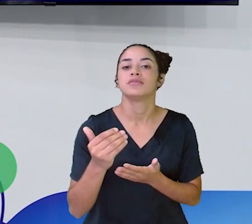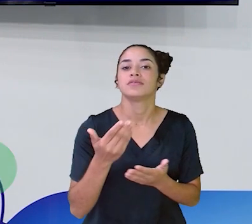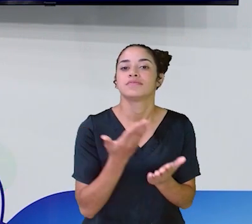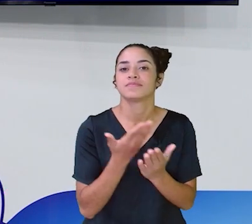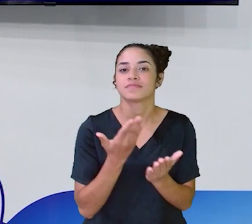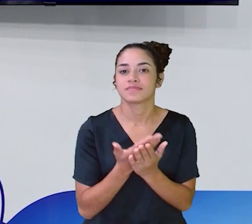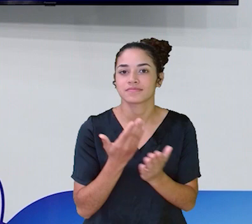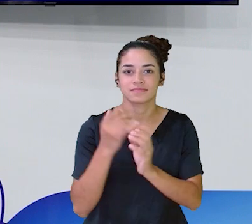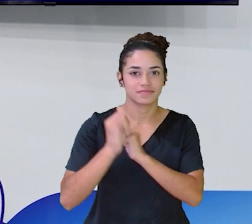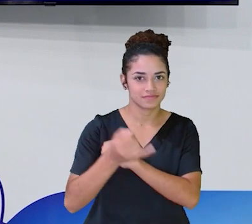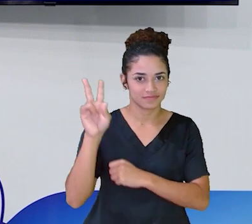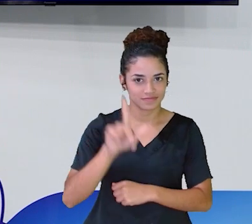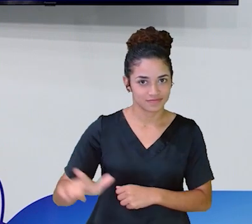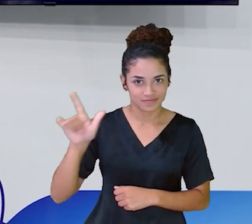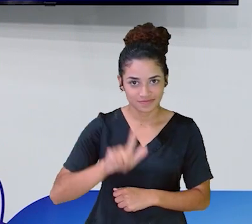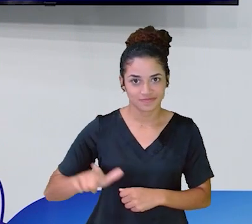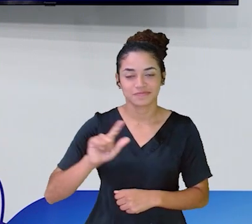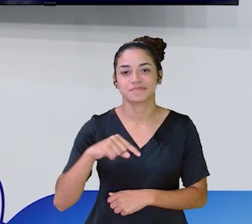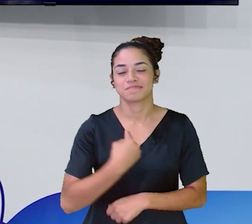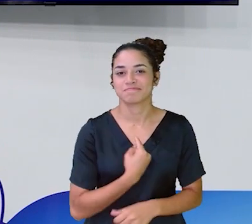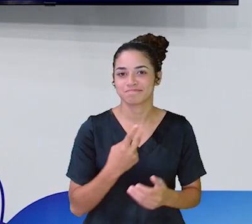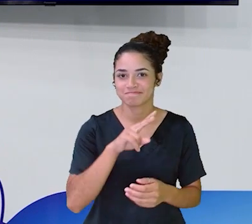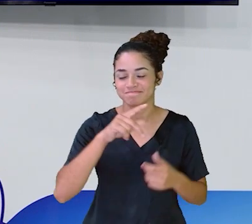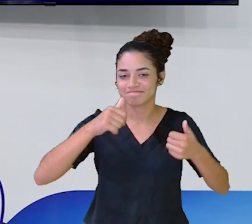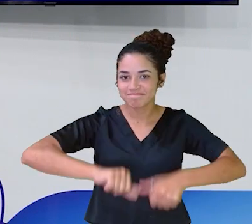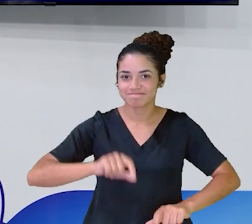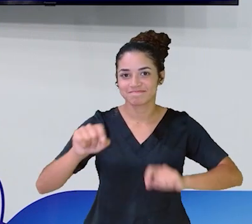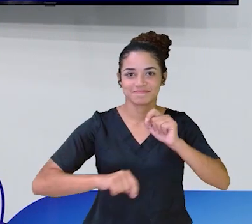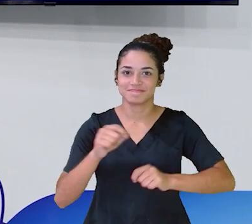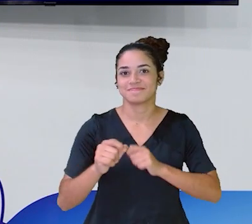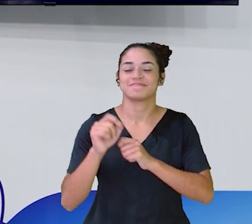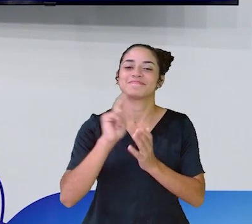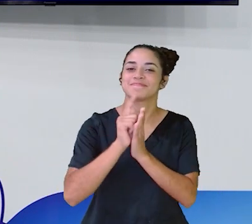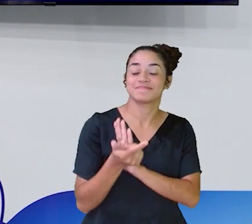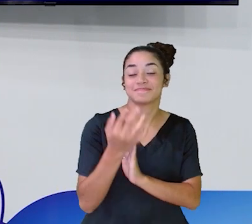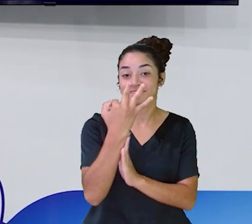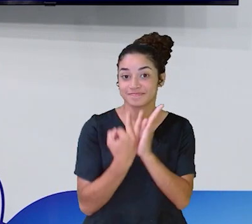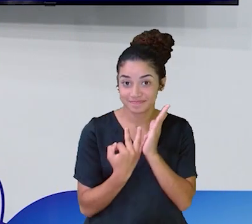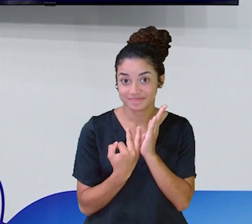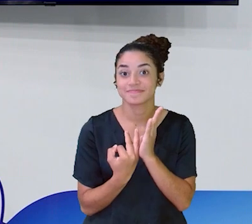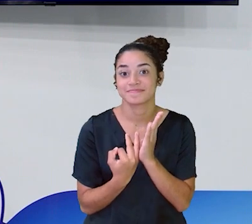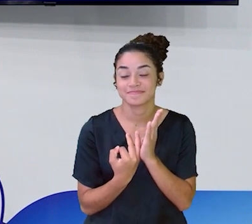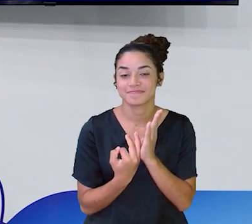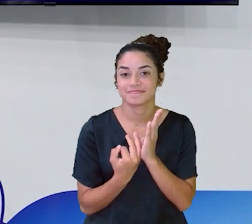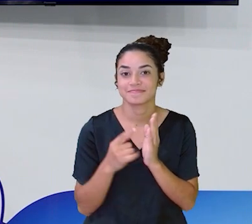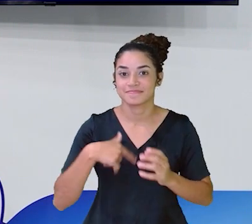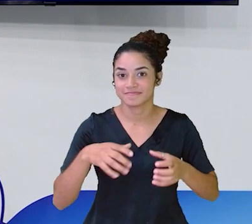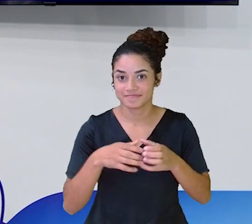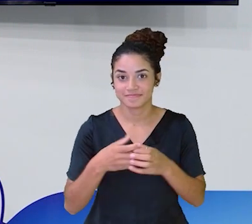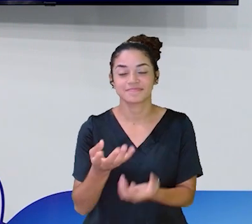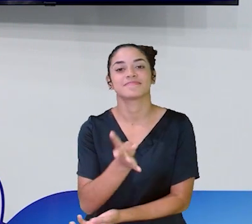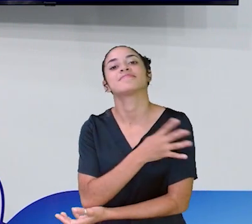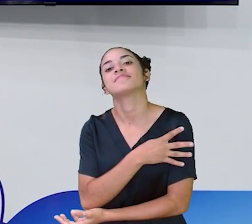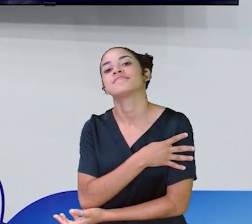de hoje, crônica literária. Nós vamos estudar mais esse gênero textual, a nossa turminha aqui do